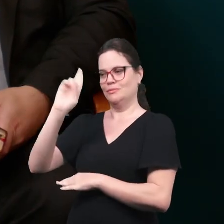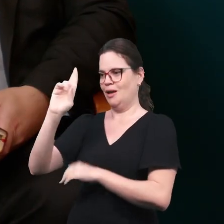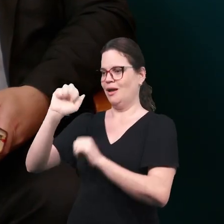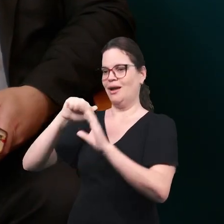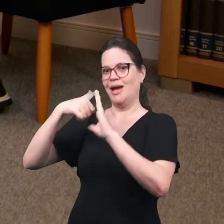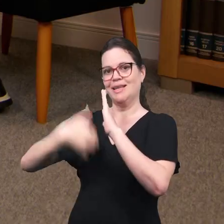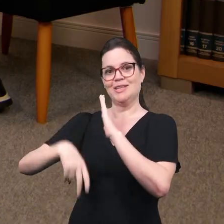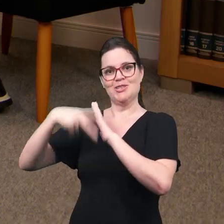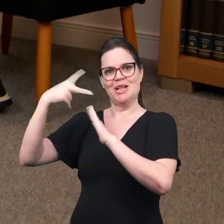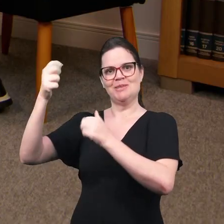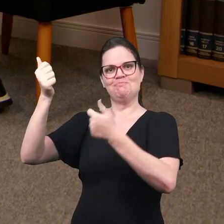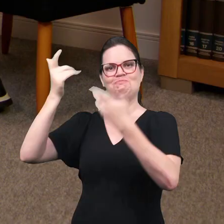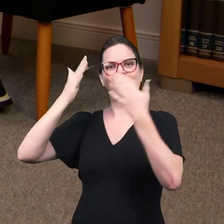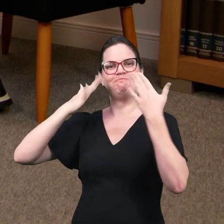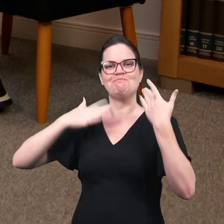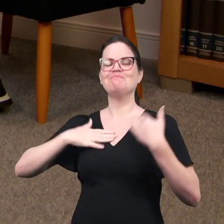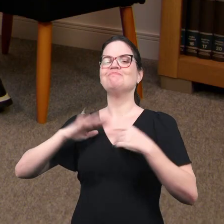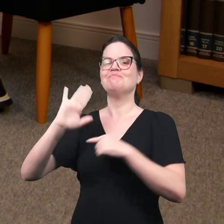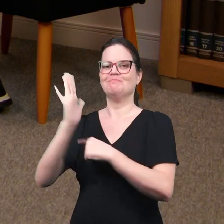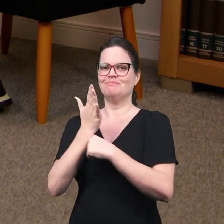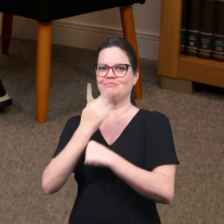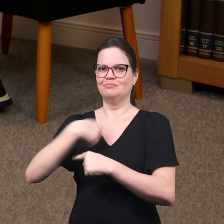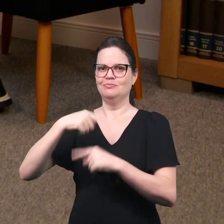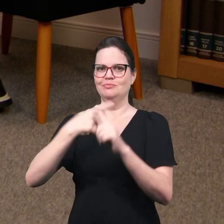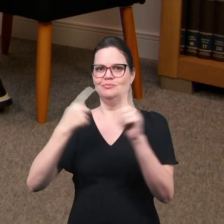atributos para nos ajudar, para nos abençoar,